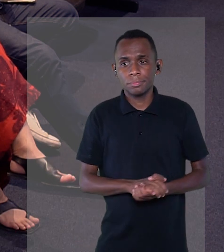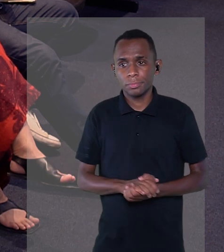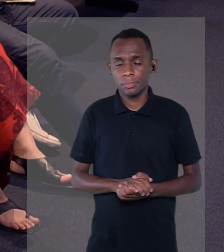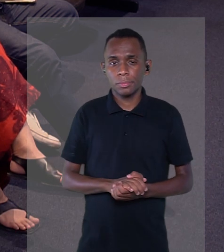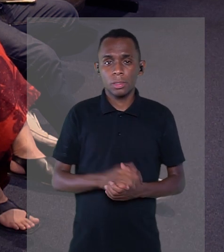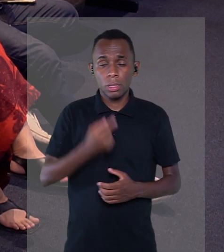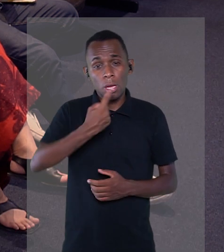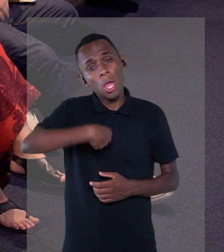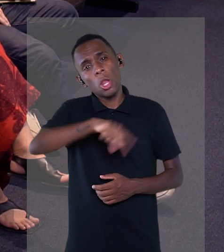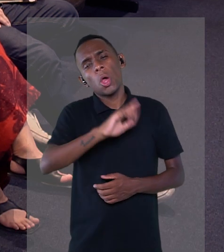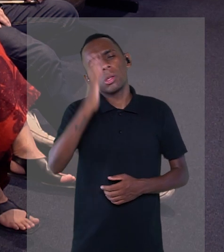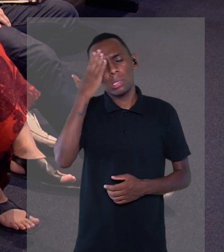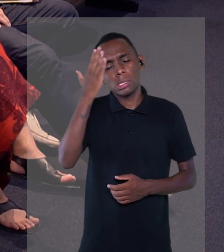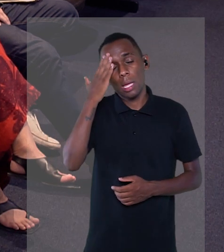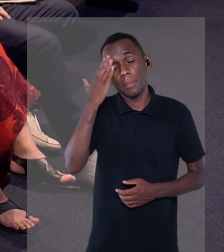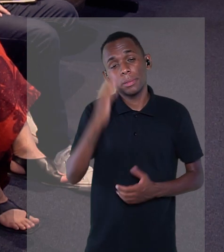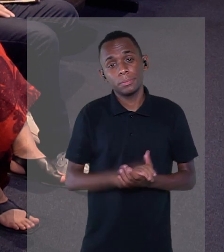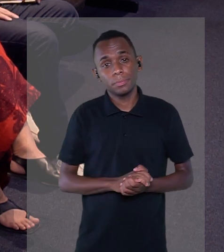A gente sabe que